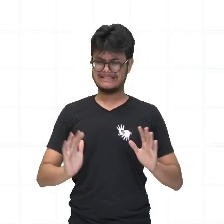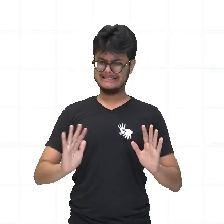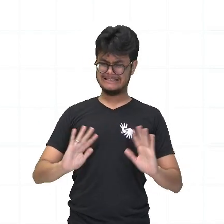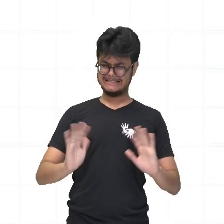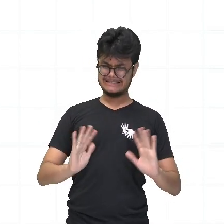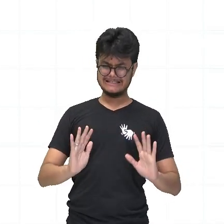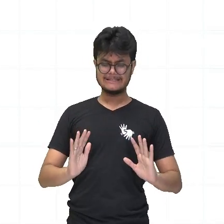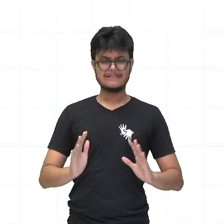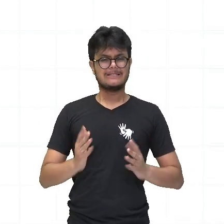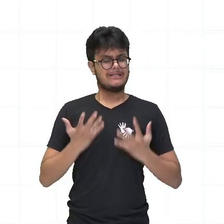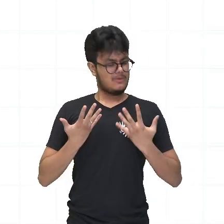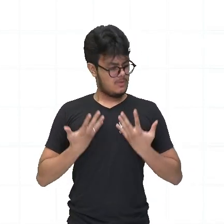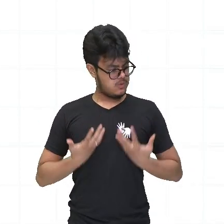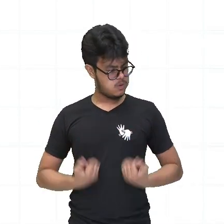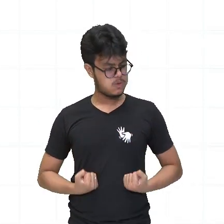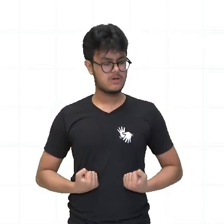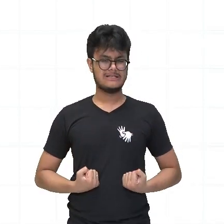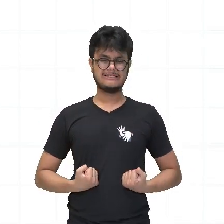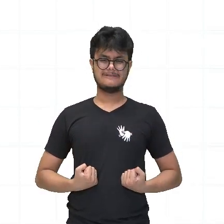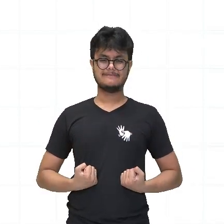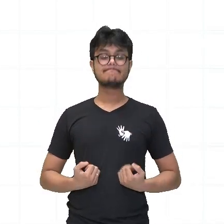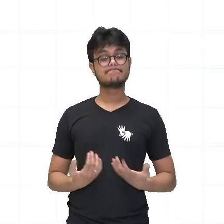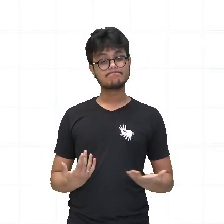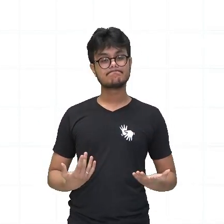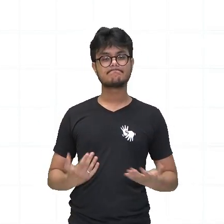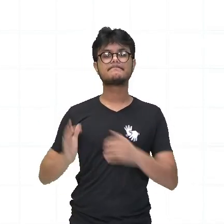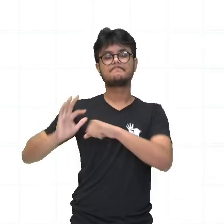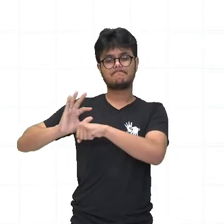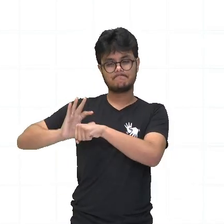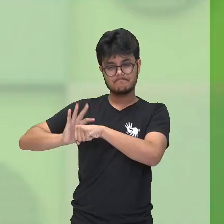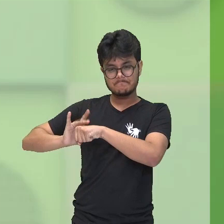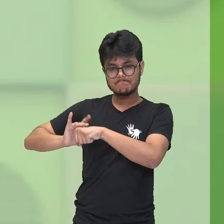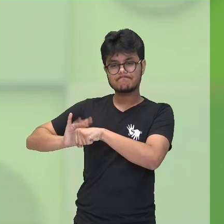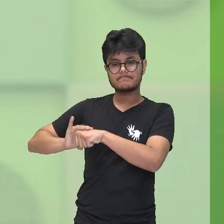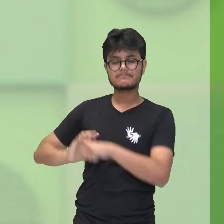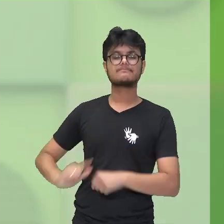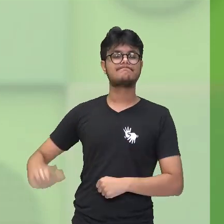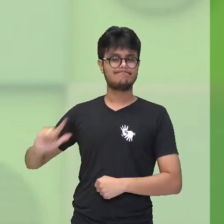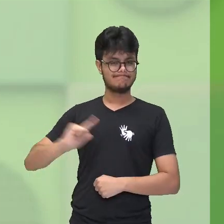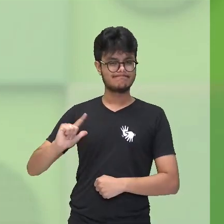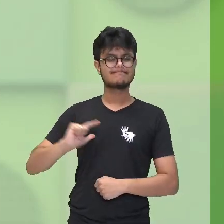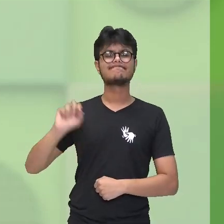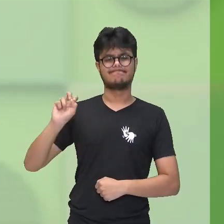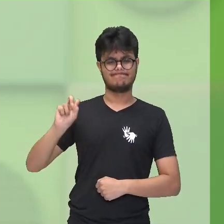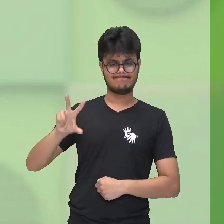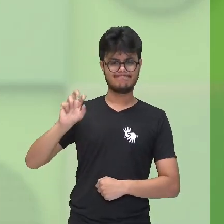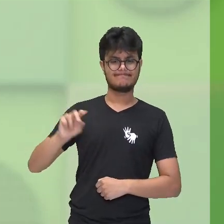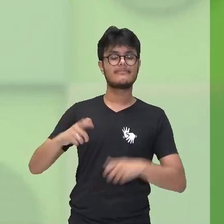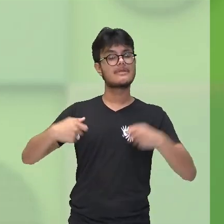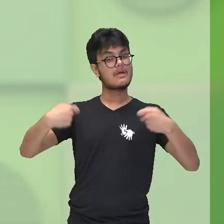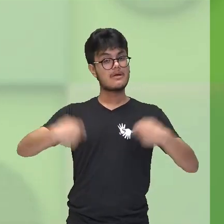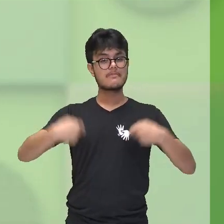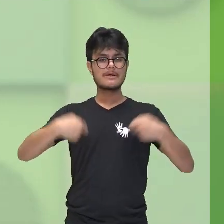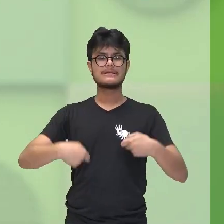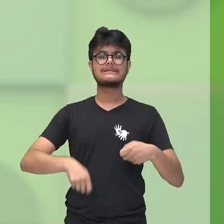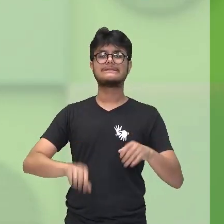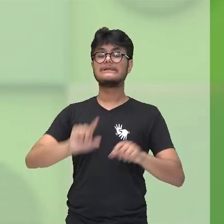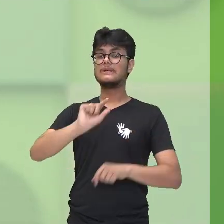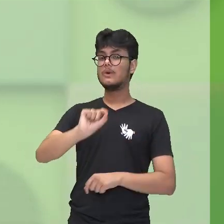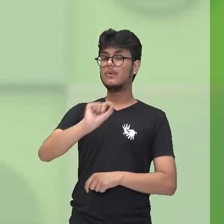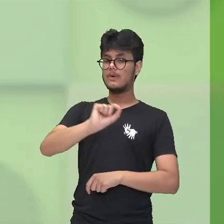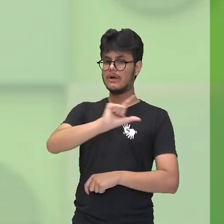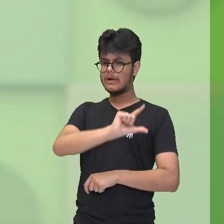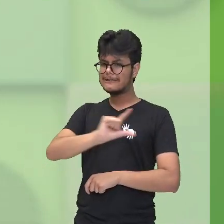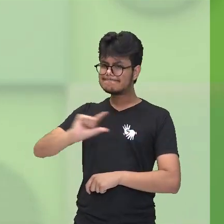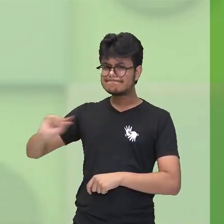Então, também é uma doença que tem que procurar o médico, consulta